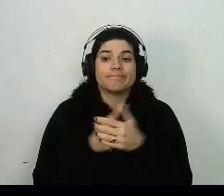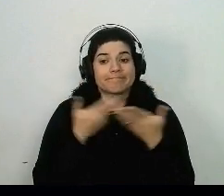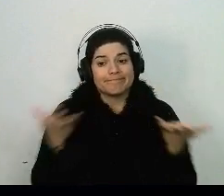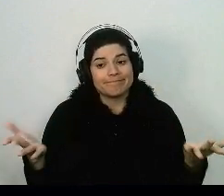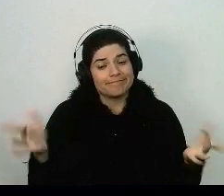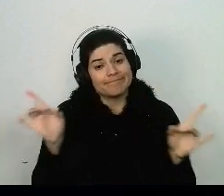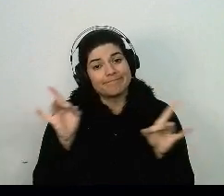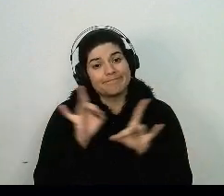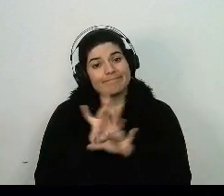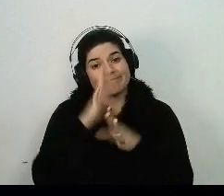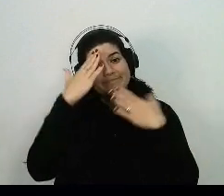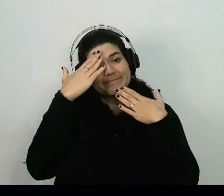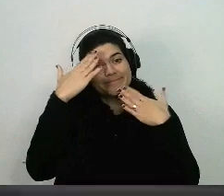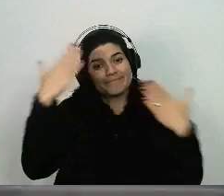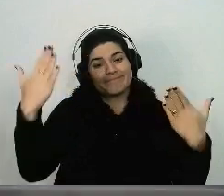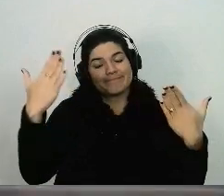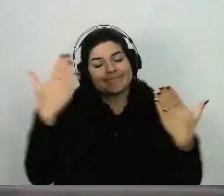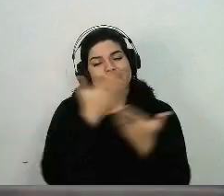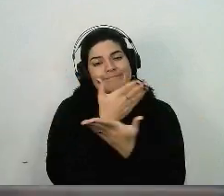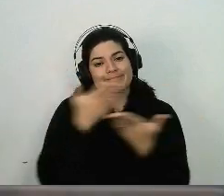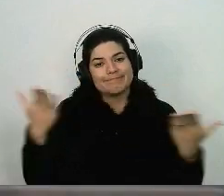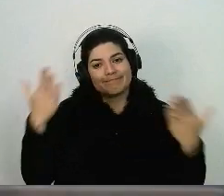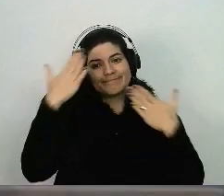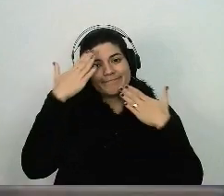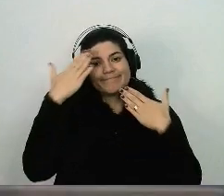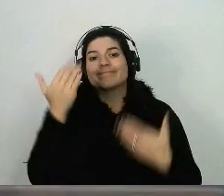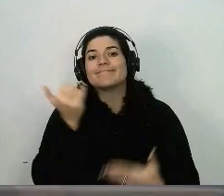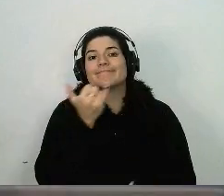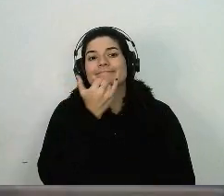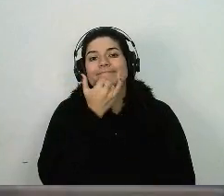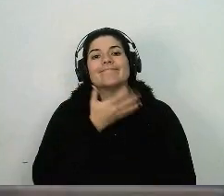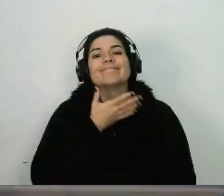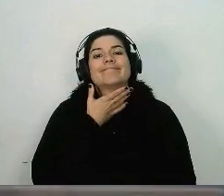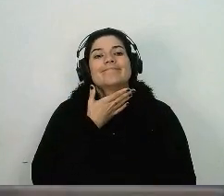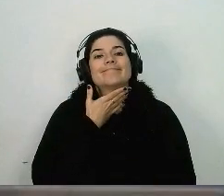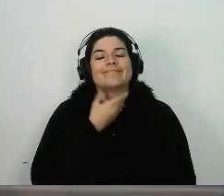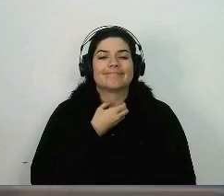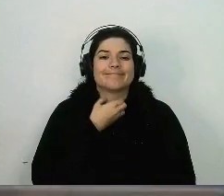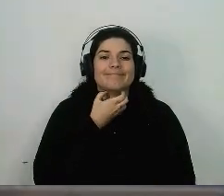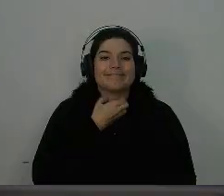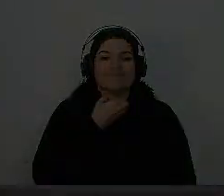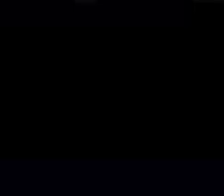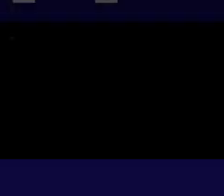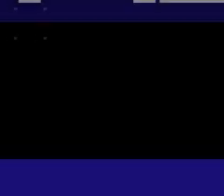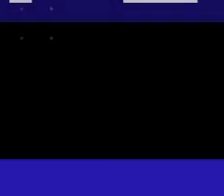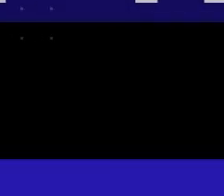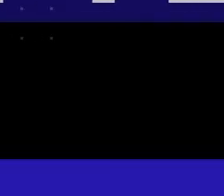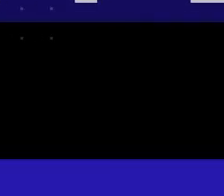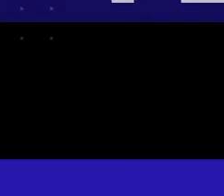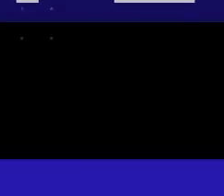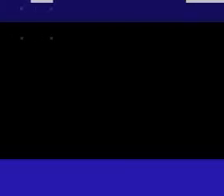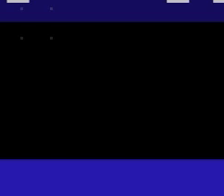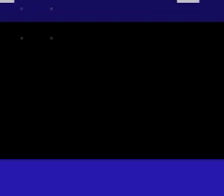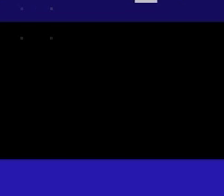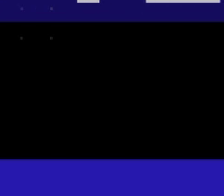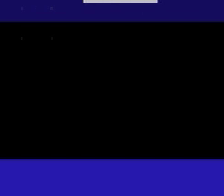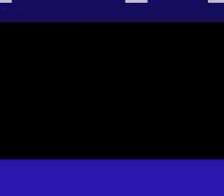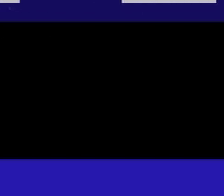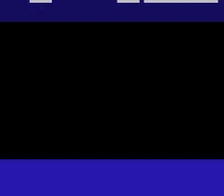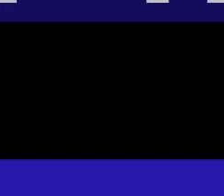Muito obrigado. Agradeço aí. Desculpa a rouquidão, mas muito obrigado pela companhia.